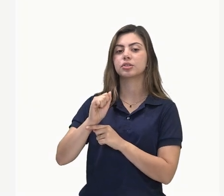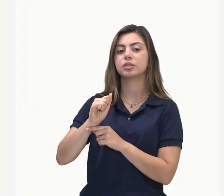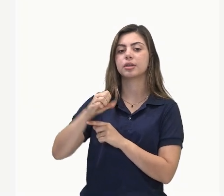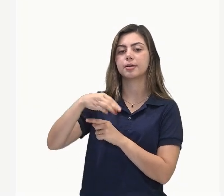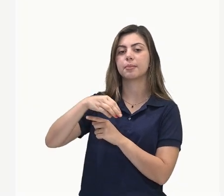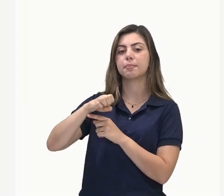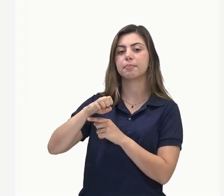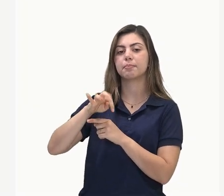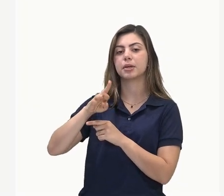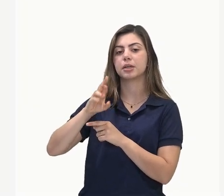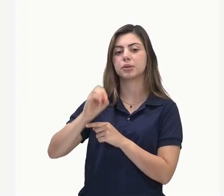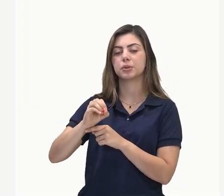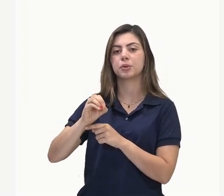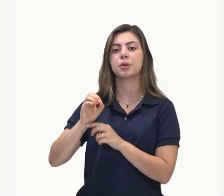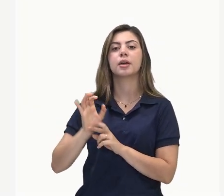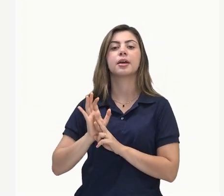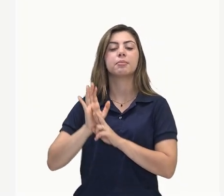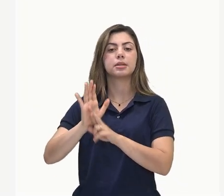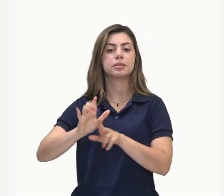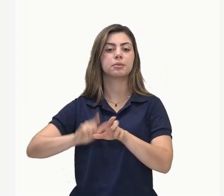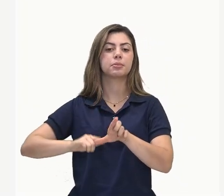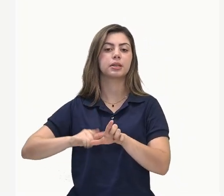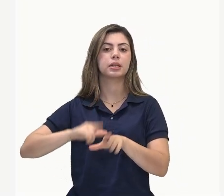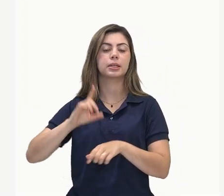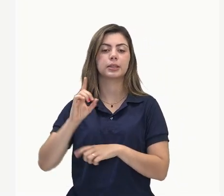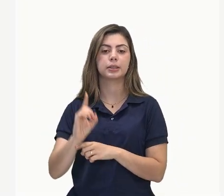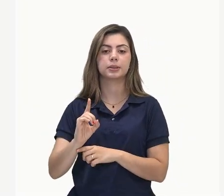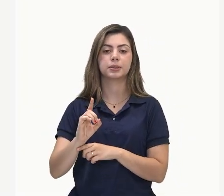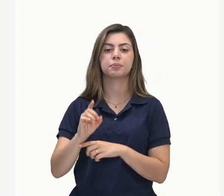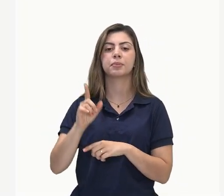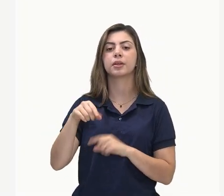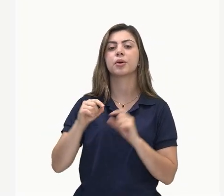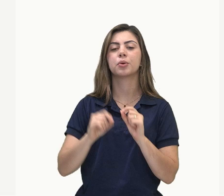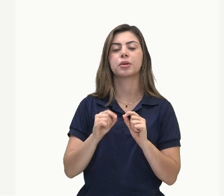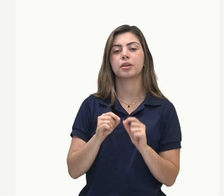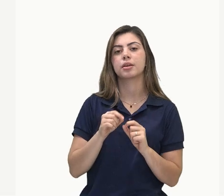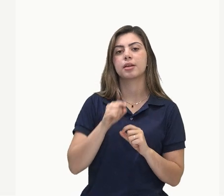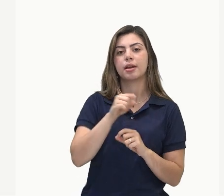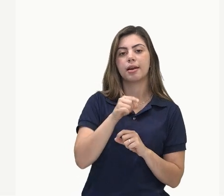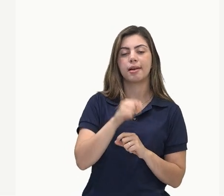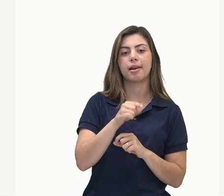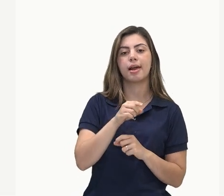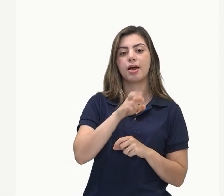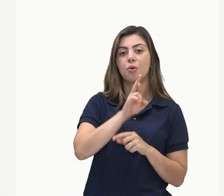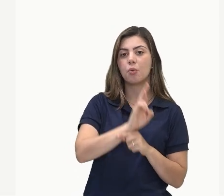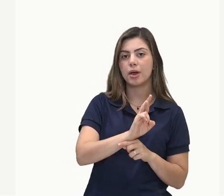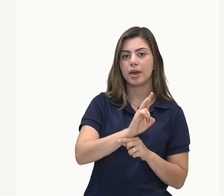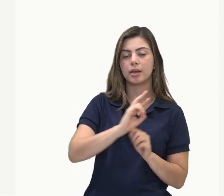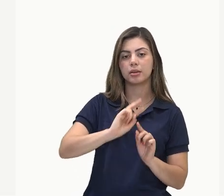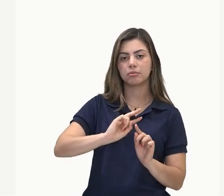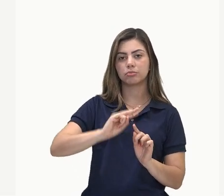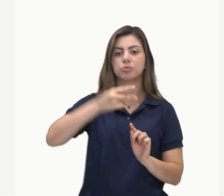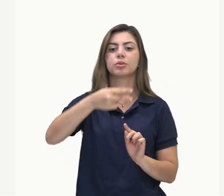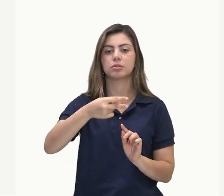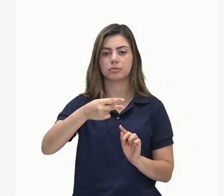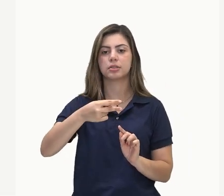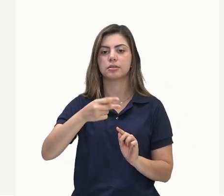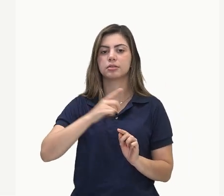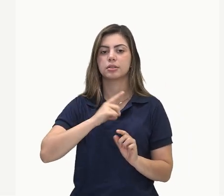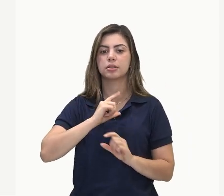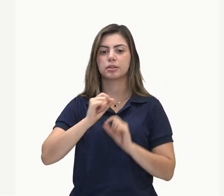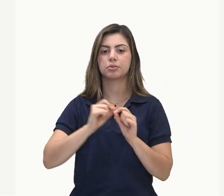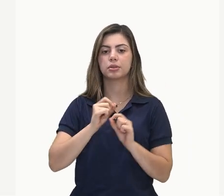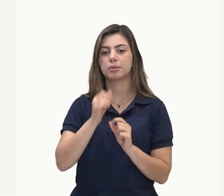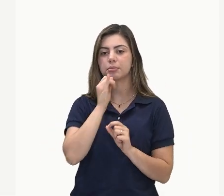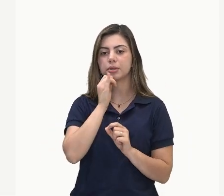geralmente representado pela letra D. O diâmetro nada mais é do que o dobro do raio, né, é o segmento de reta que passa pelo centro e liga